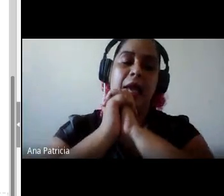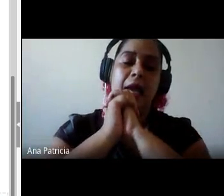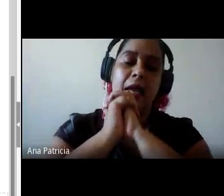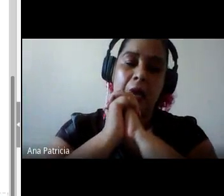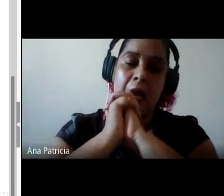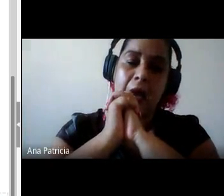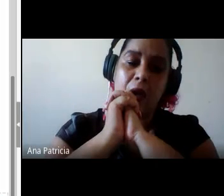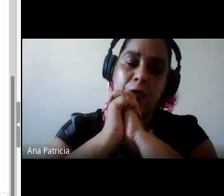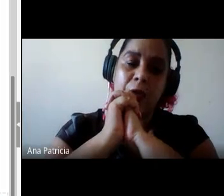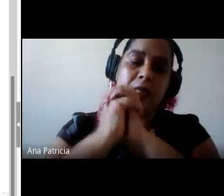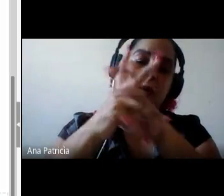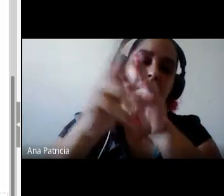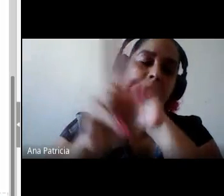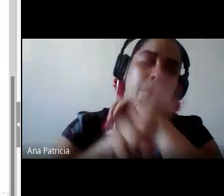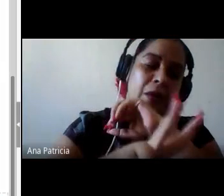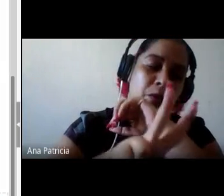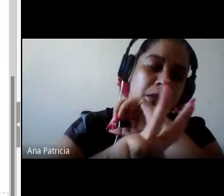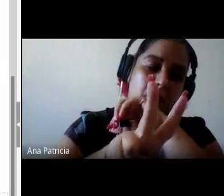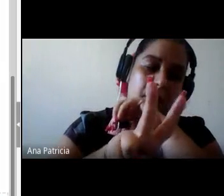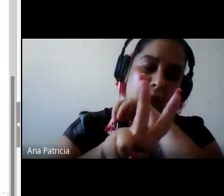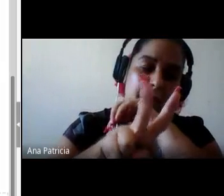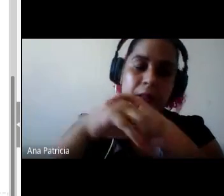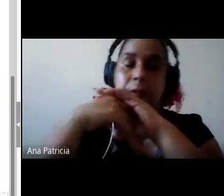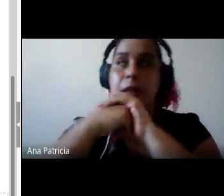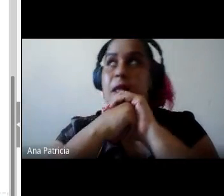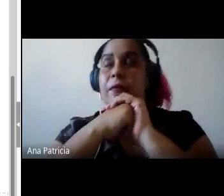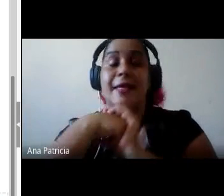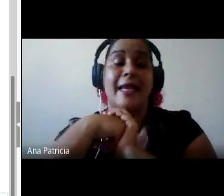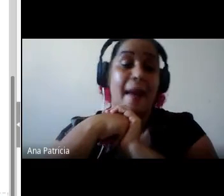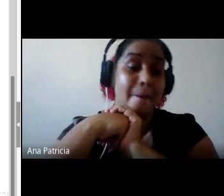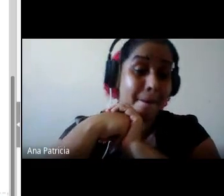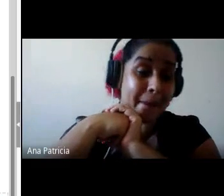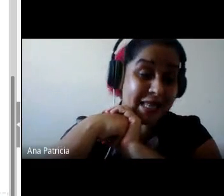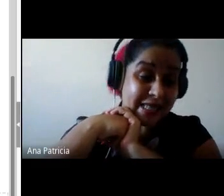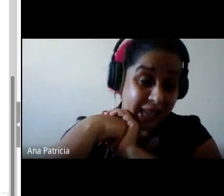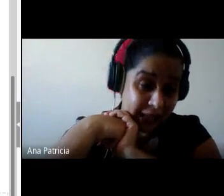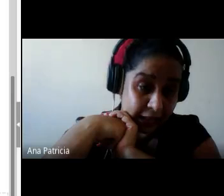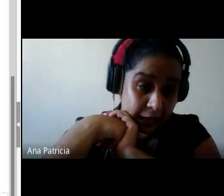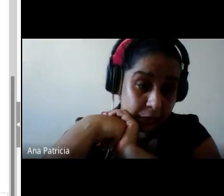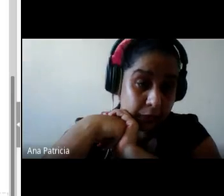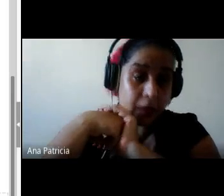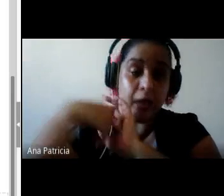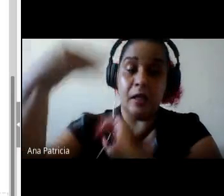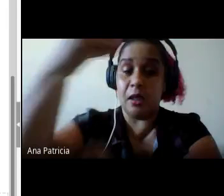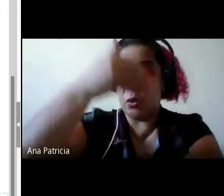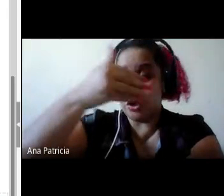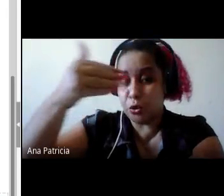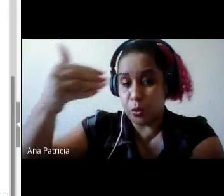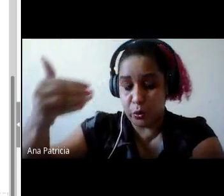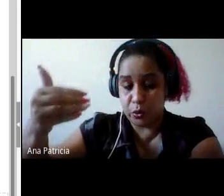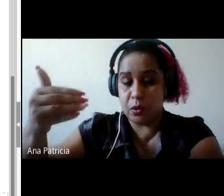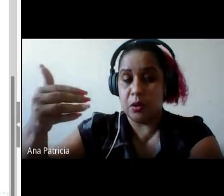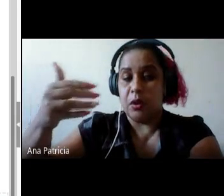Ele tem a configuração de mão para duas situações. Se você quer passar entre